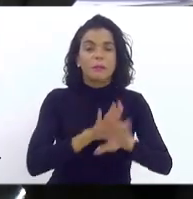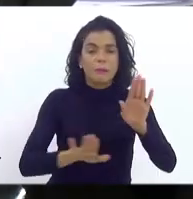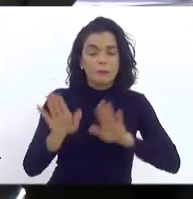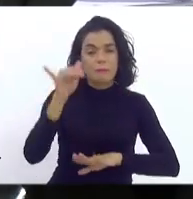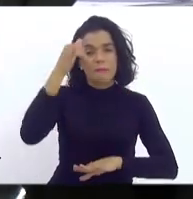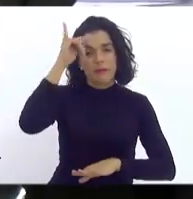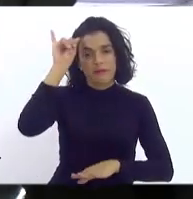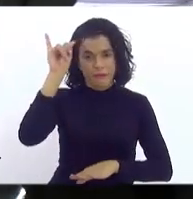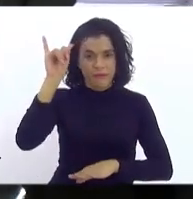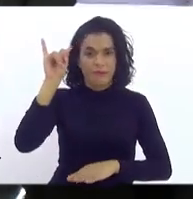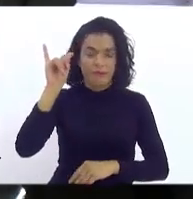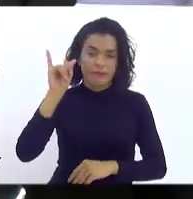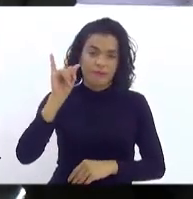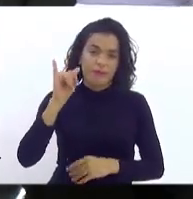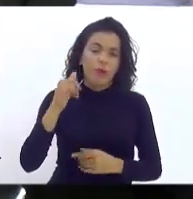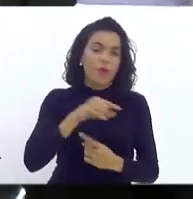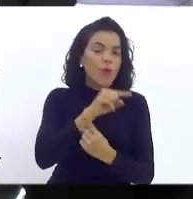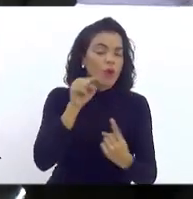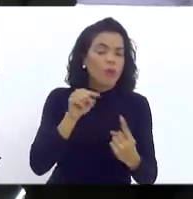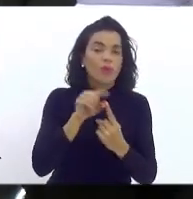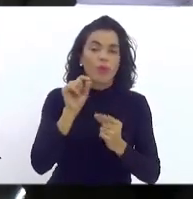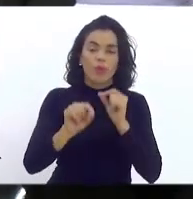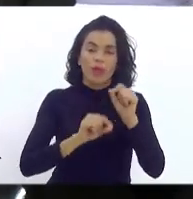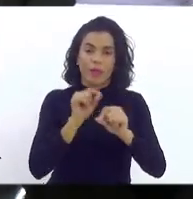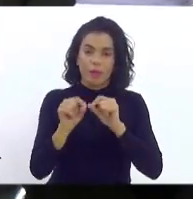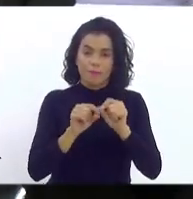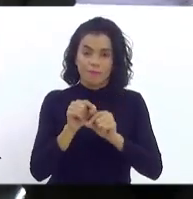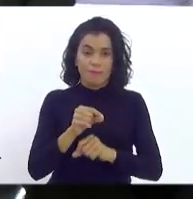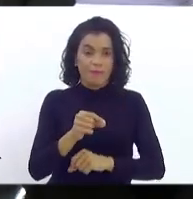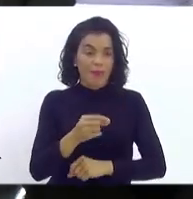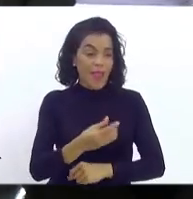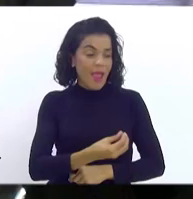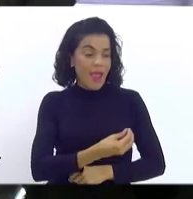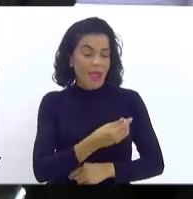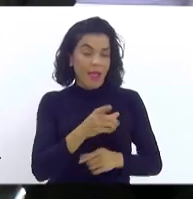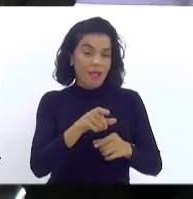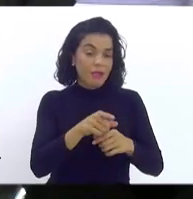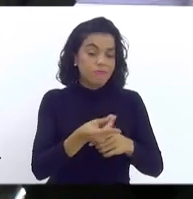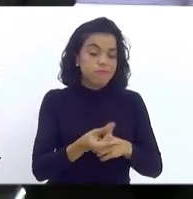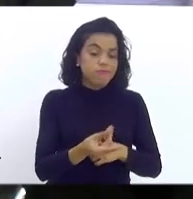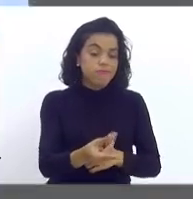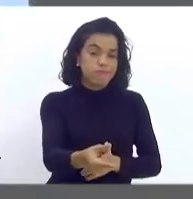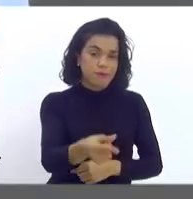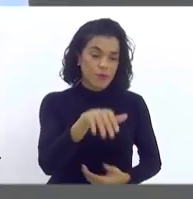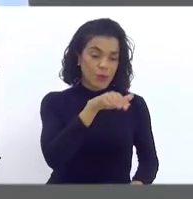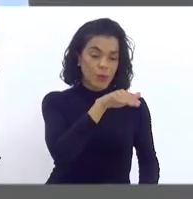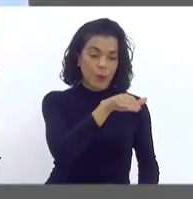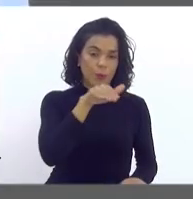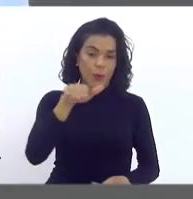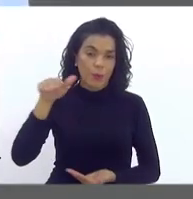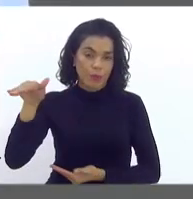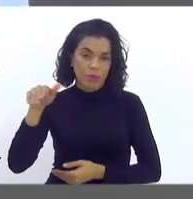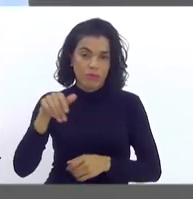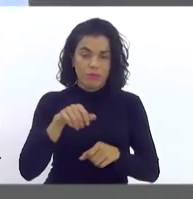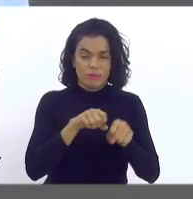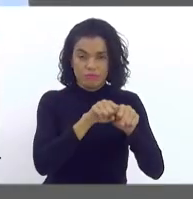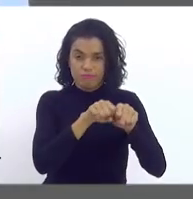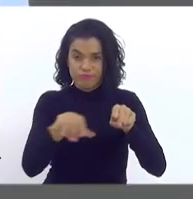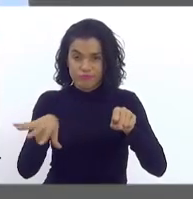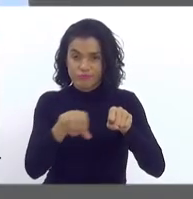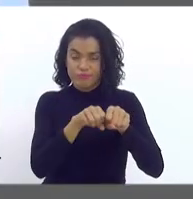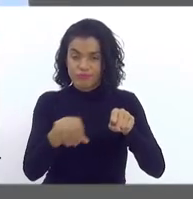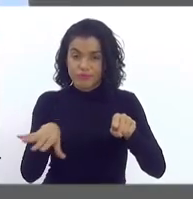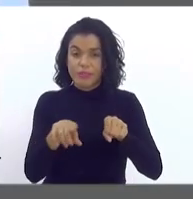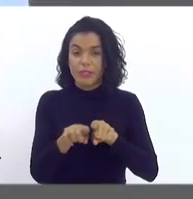preventiva para que a integridade dos dutos e a vida útil dos dutos se estenda ao máximo possível. Também